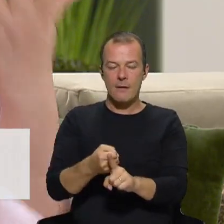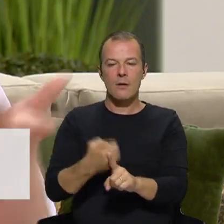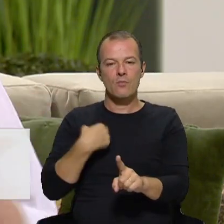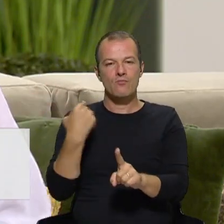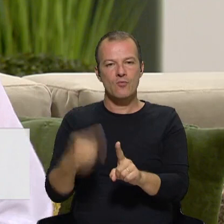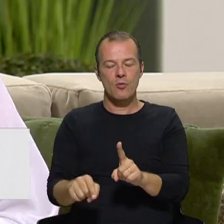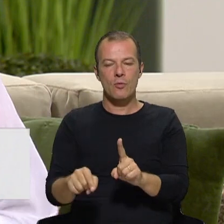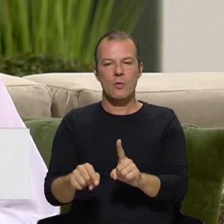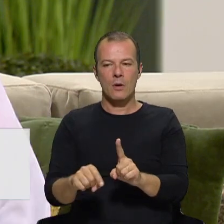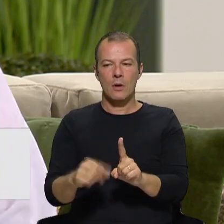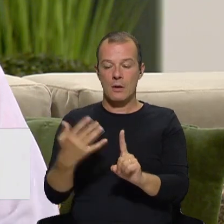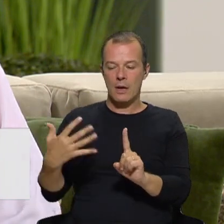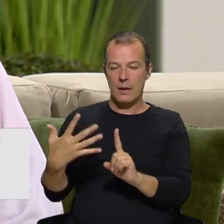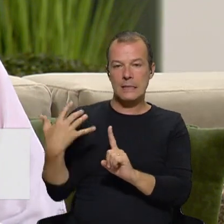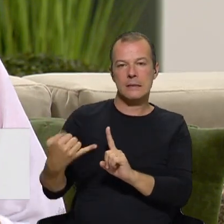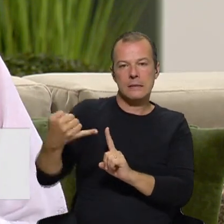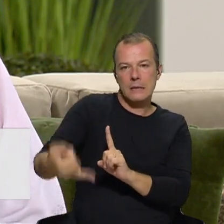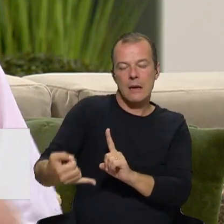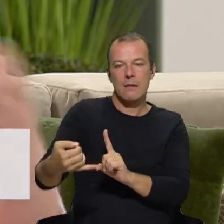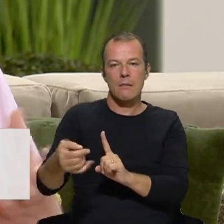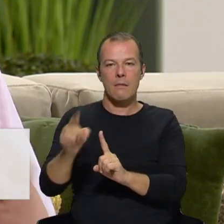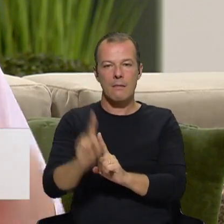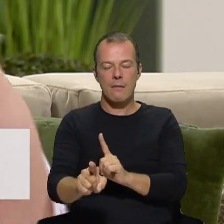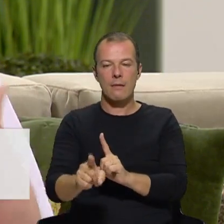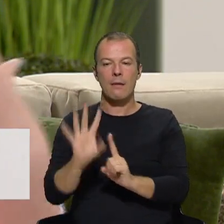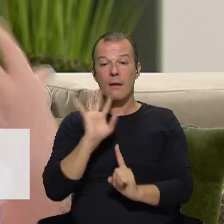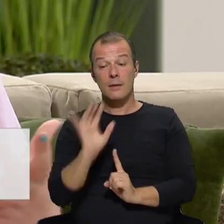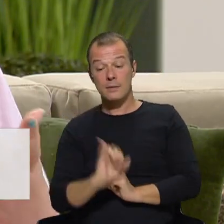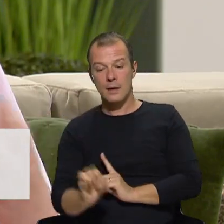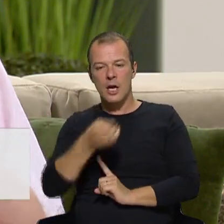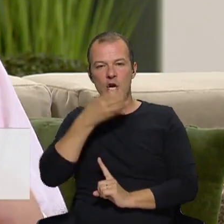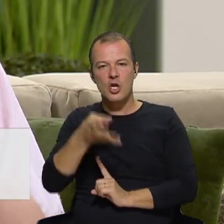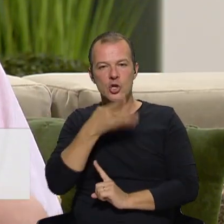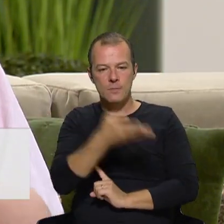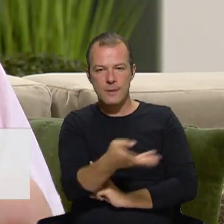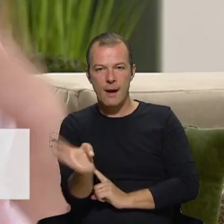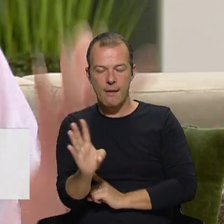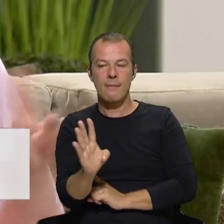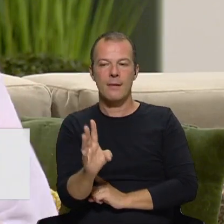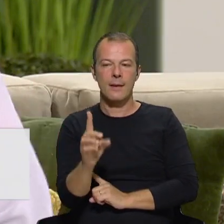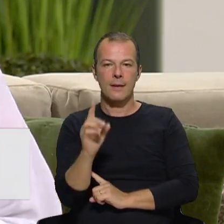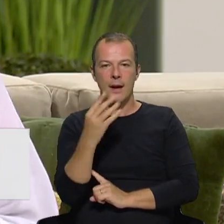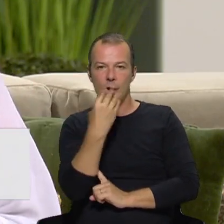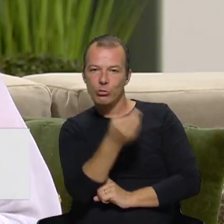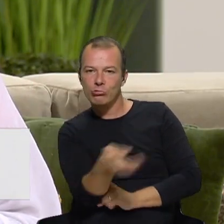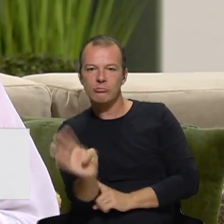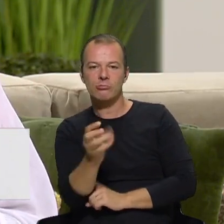que eu tive mais à frente foi justamente tentar explicar a meninos